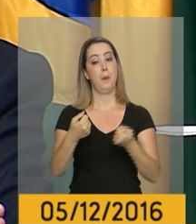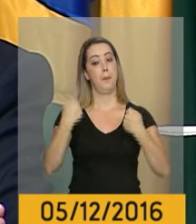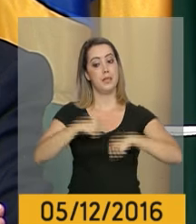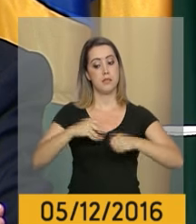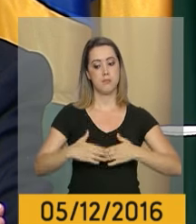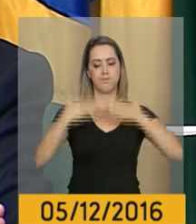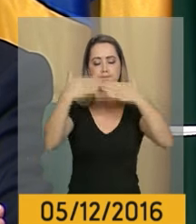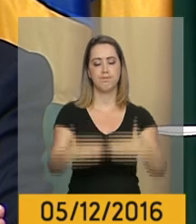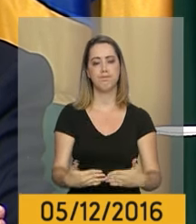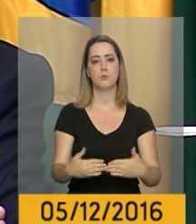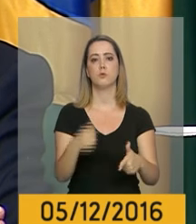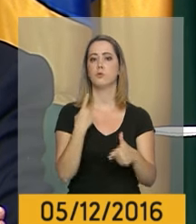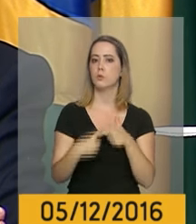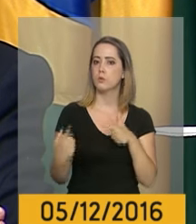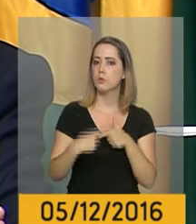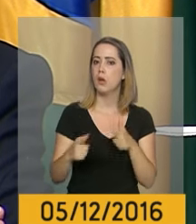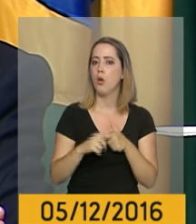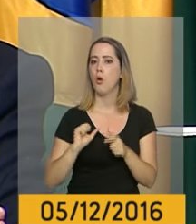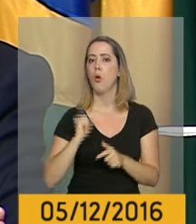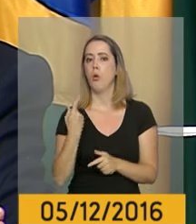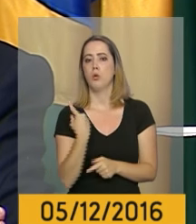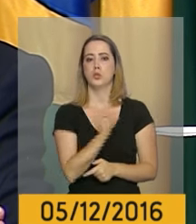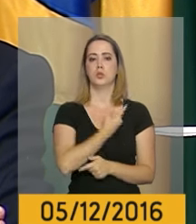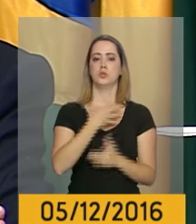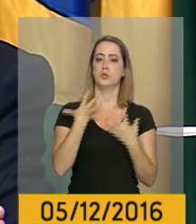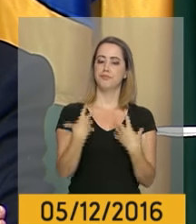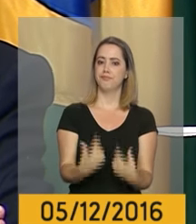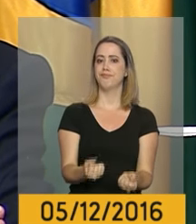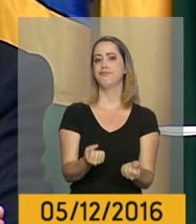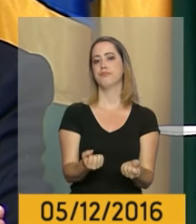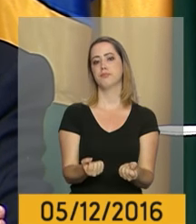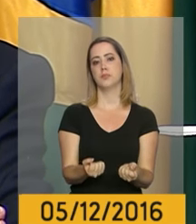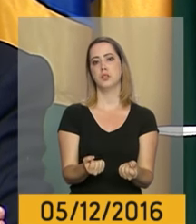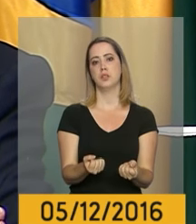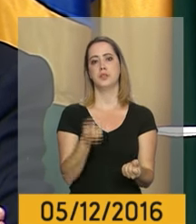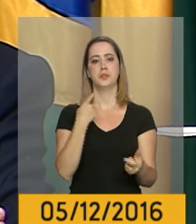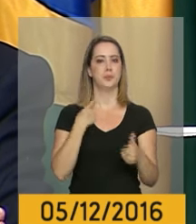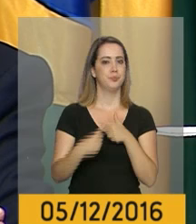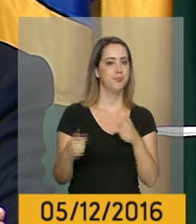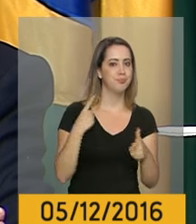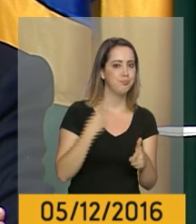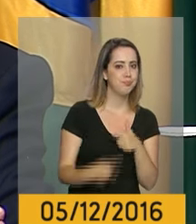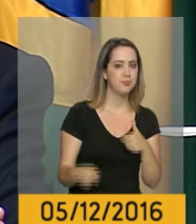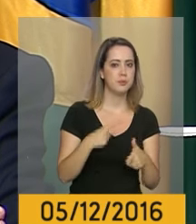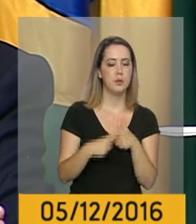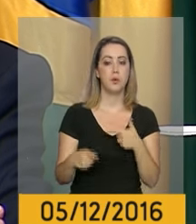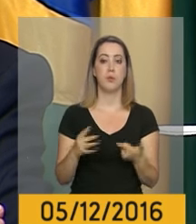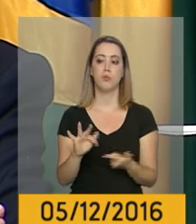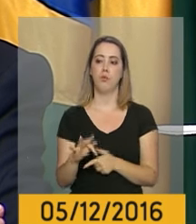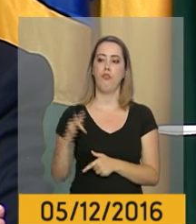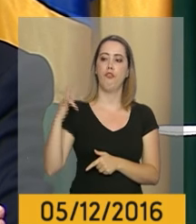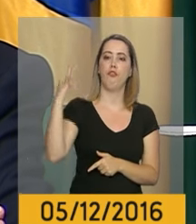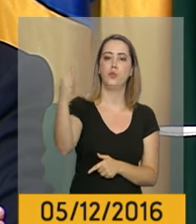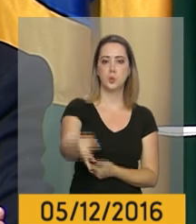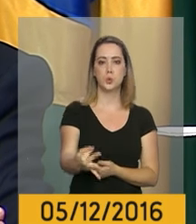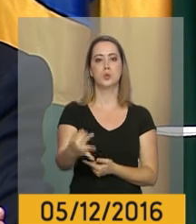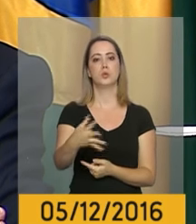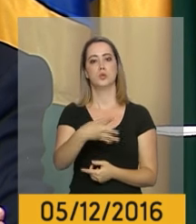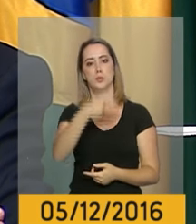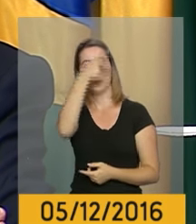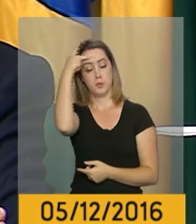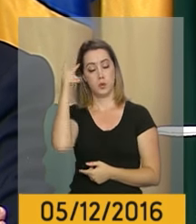frente o problema, ou nós vamos eh condenar os nossos postos, aqueles que vierem depois de nós nas